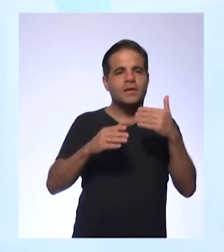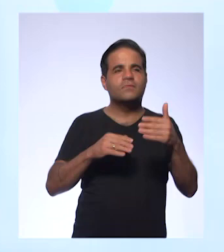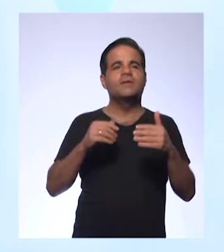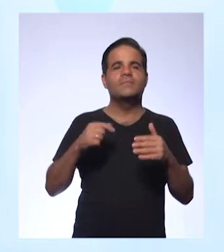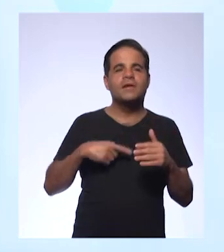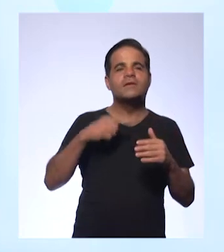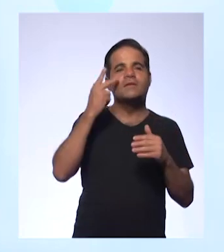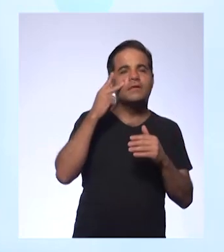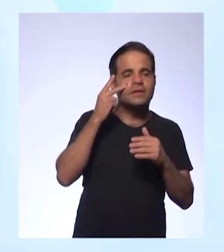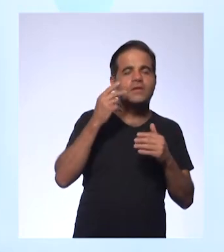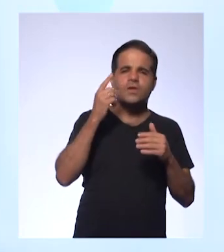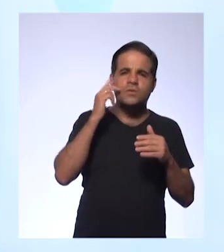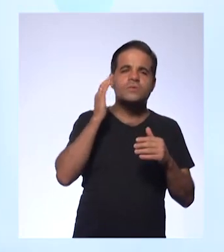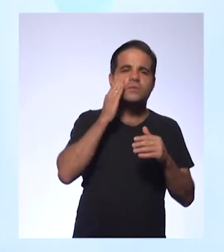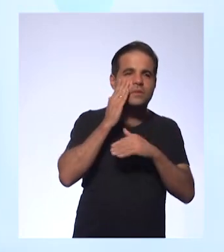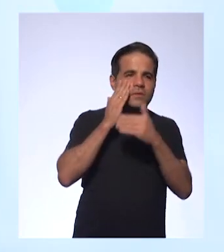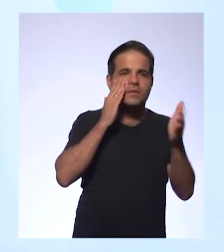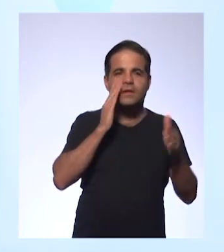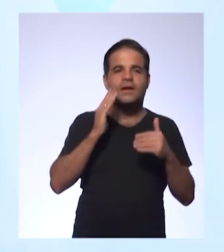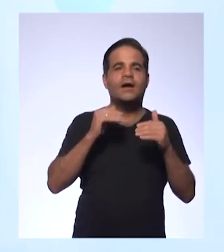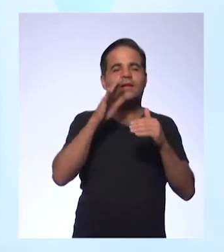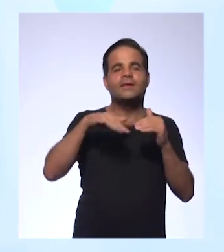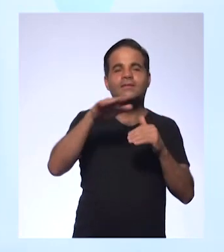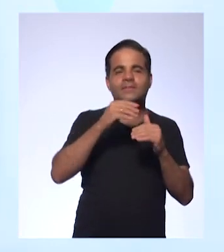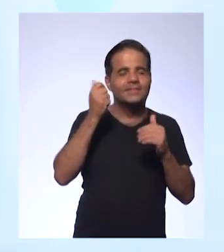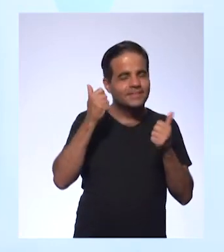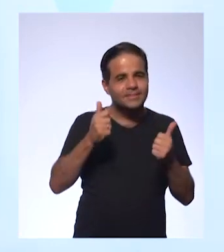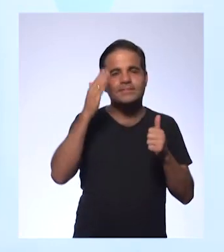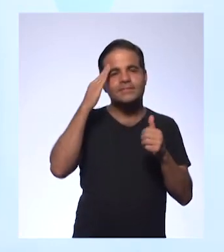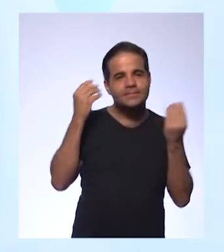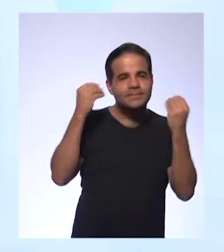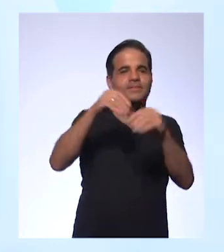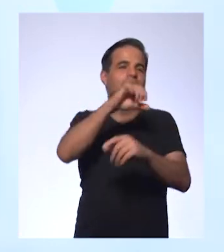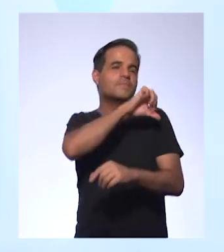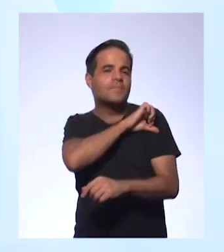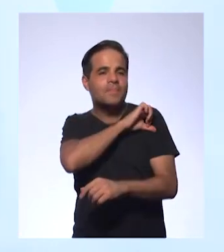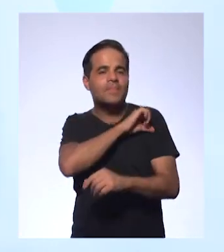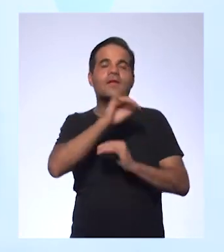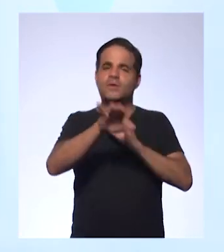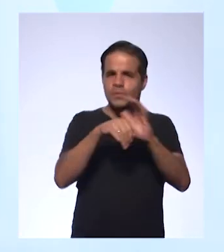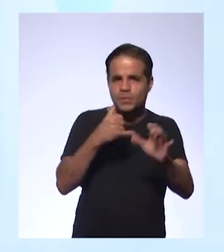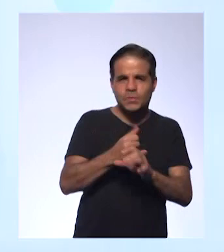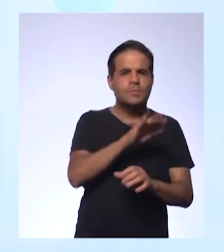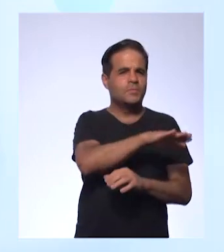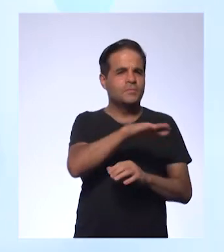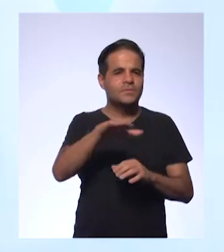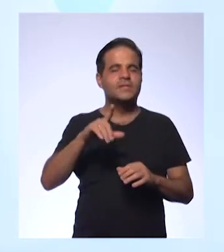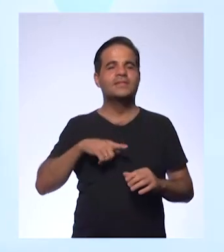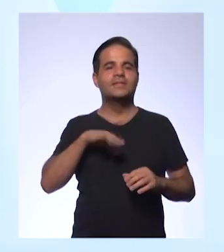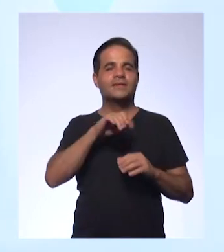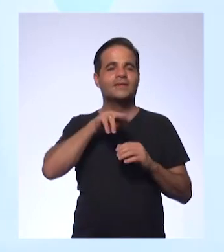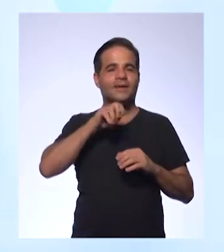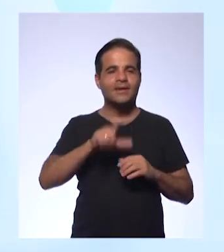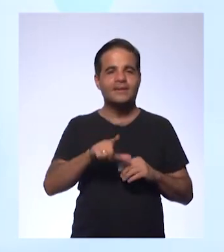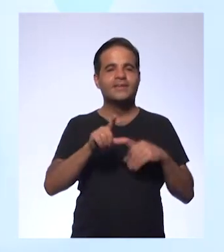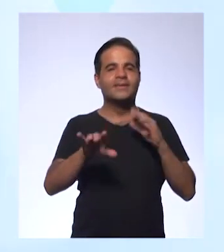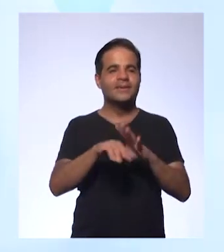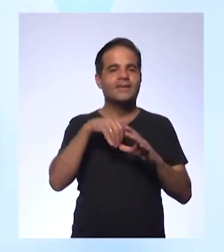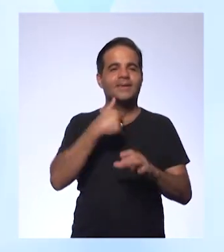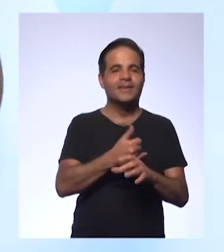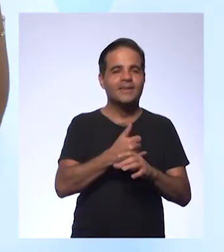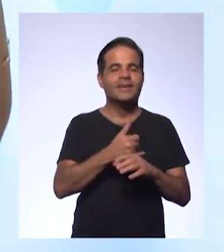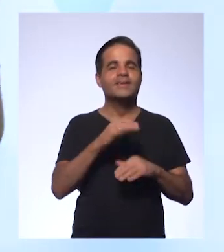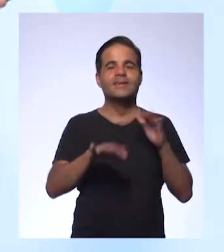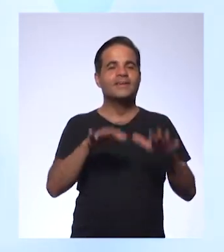devem assistir. Eu sei que vários de vocês, alunos, principalmente do nono ano, são youtubers, né? Vocês têm canais, até explicando